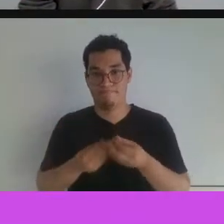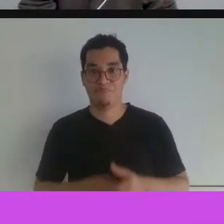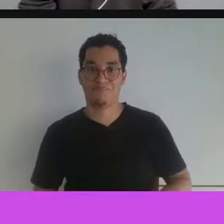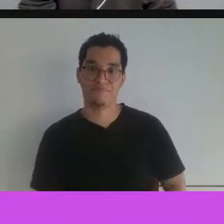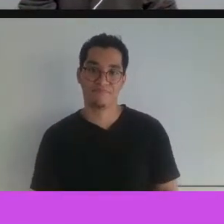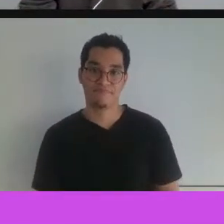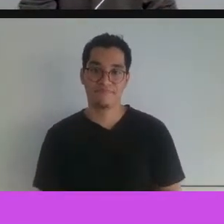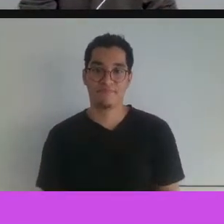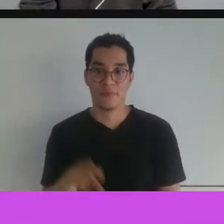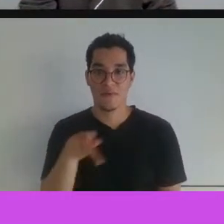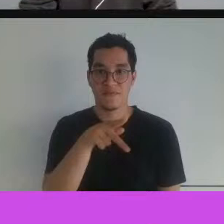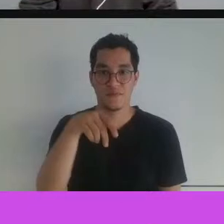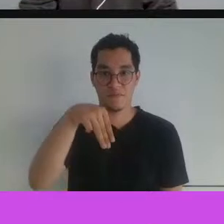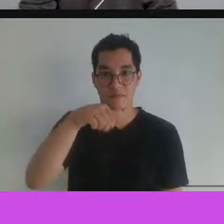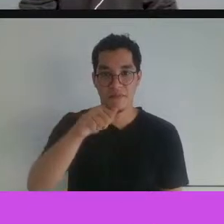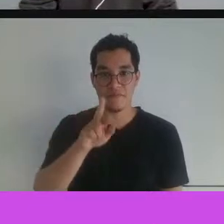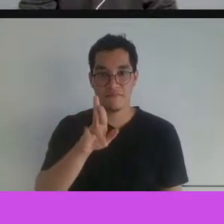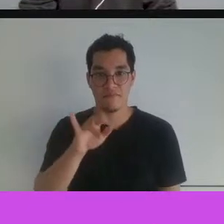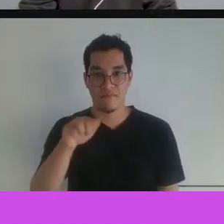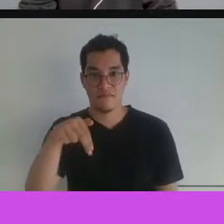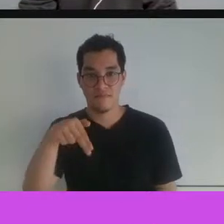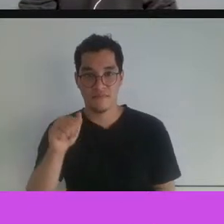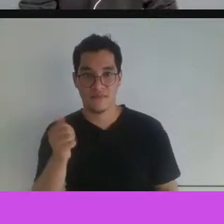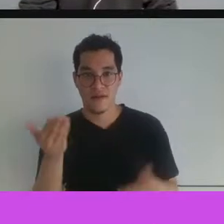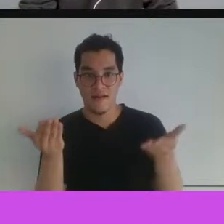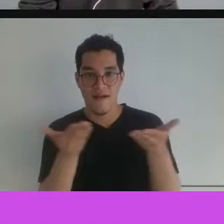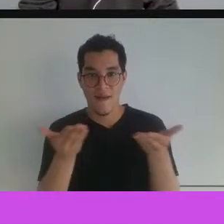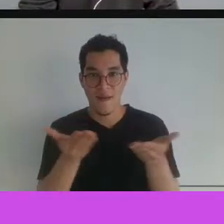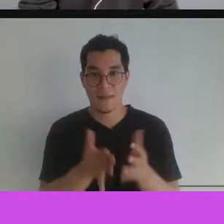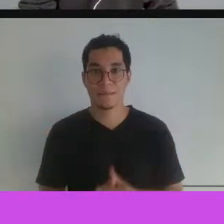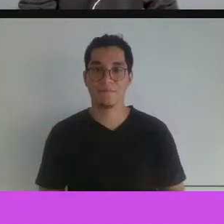palavra à professora Mariana.